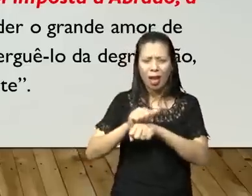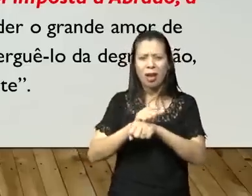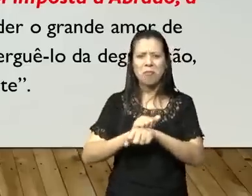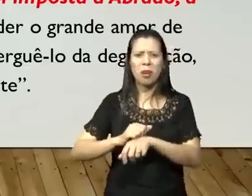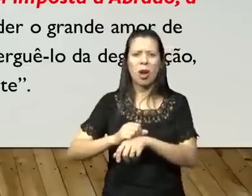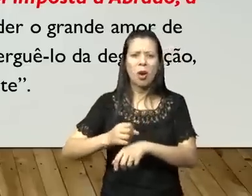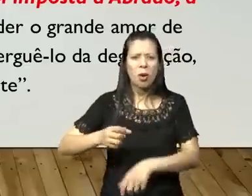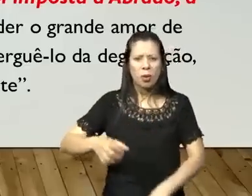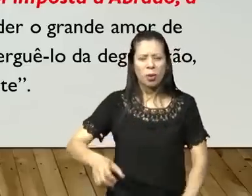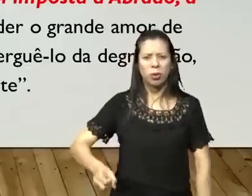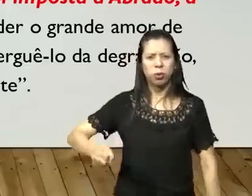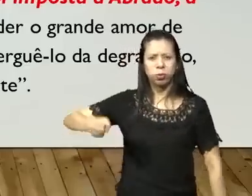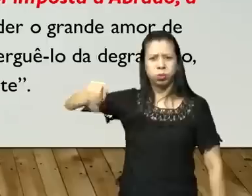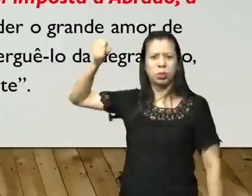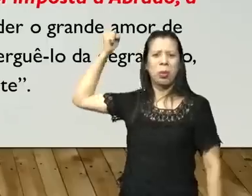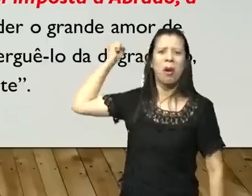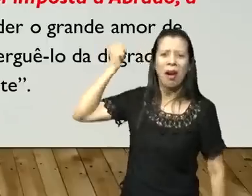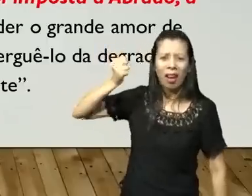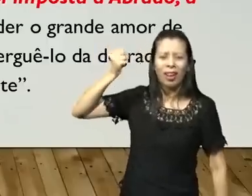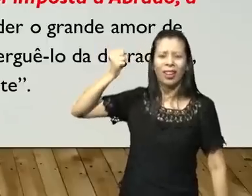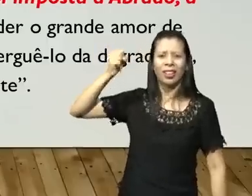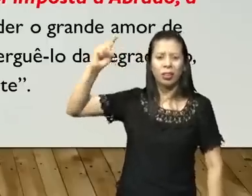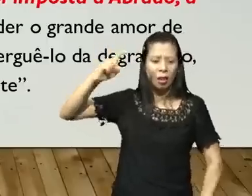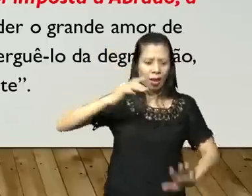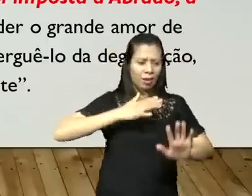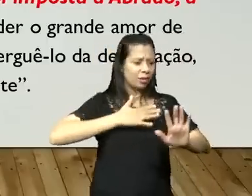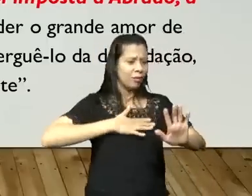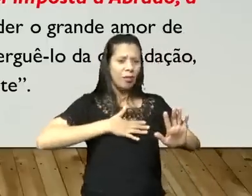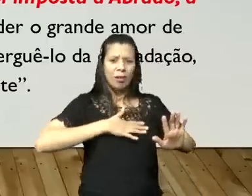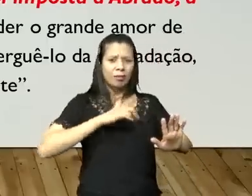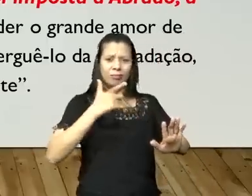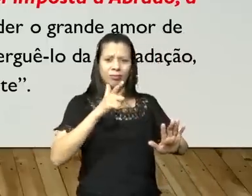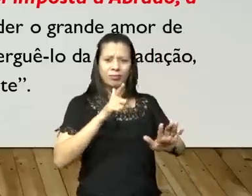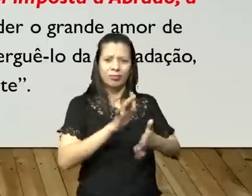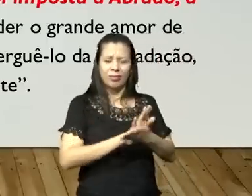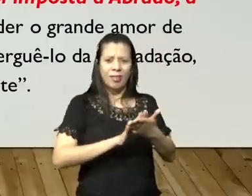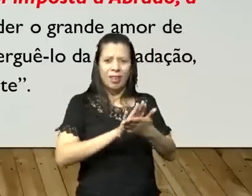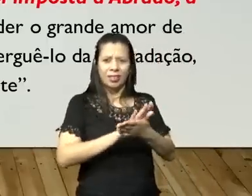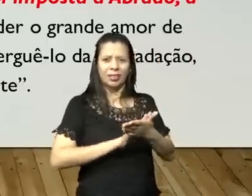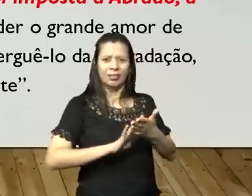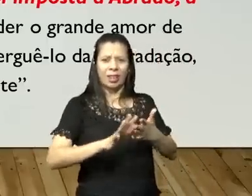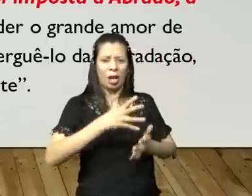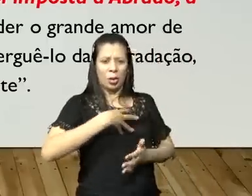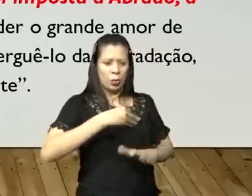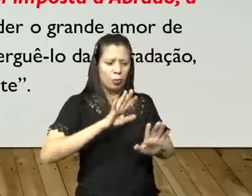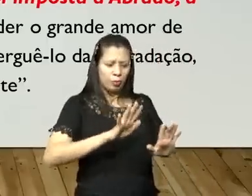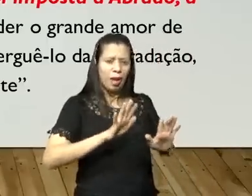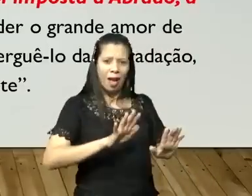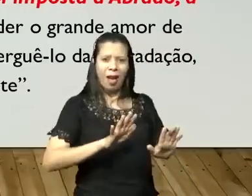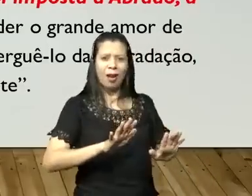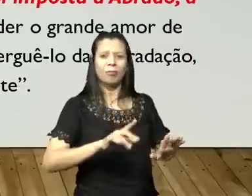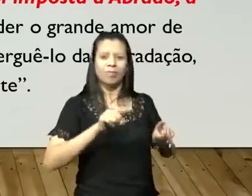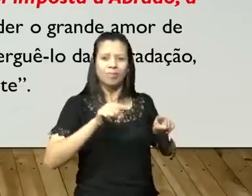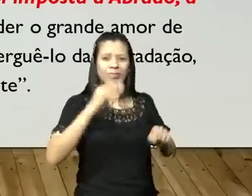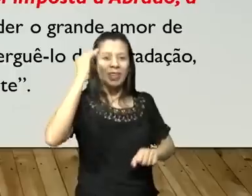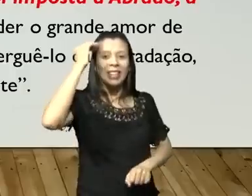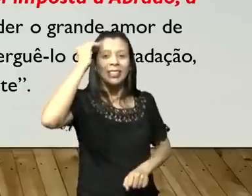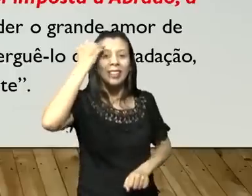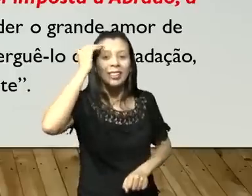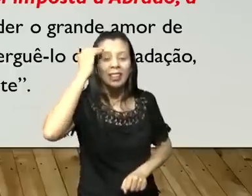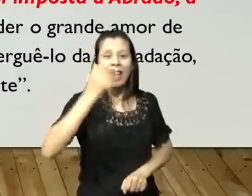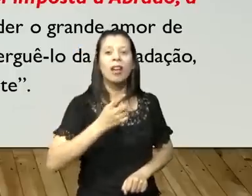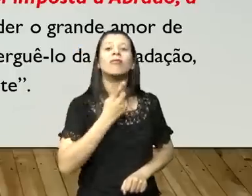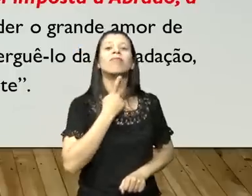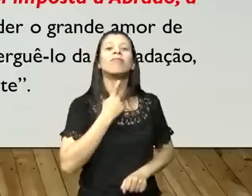Abraão a fim de poder ver o dia de Cristo e compreender o grande amor de Deus para com o mundo tão grande que pare